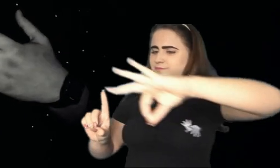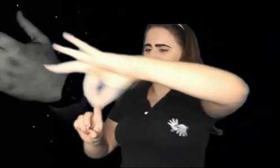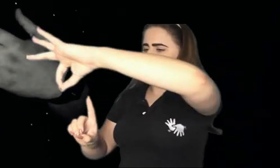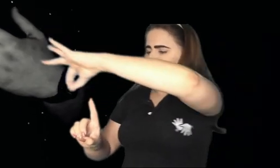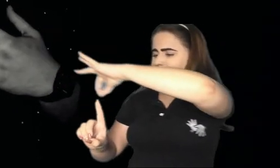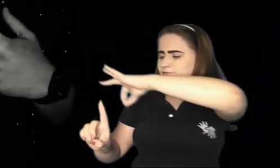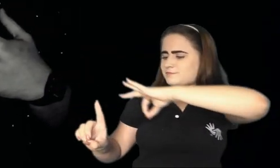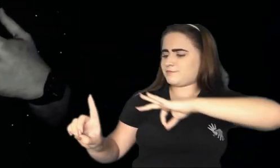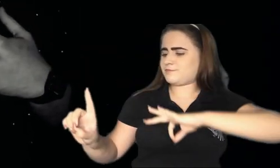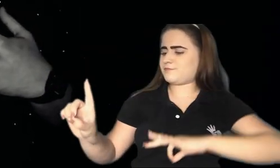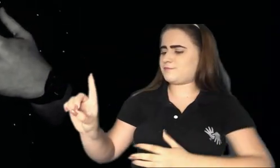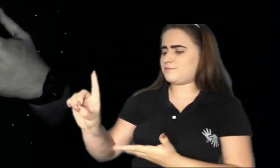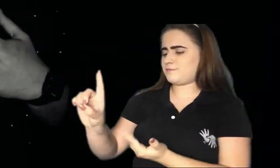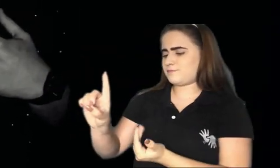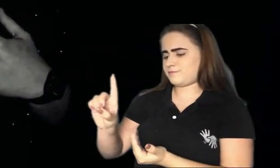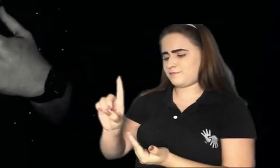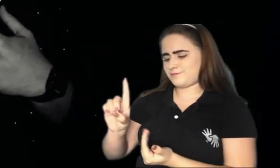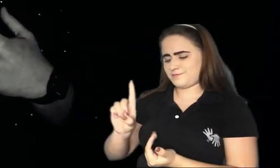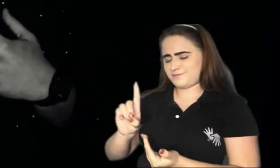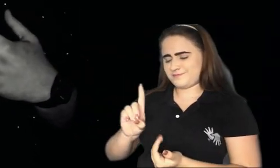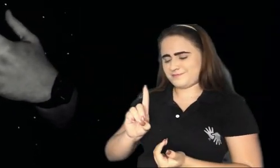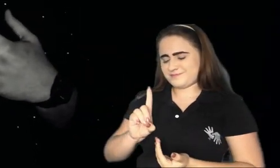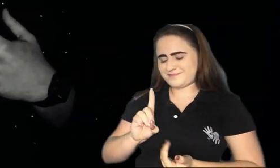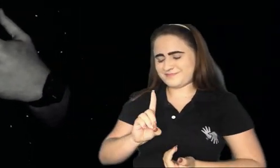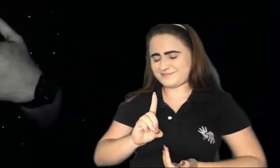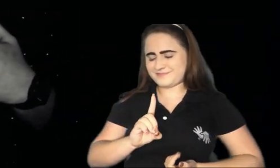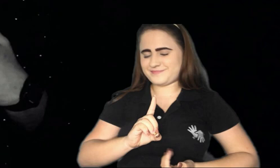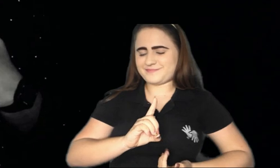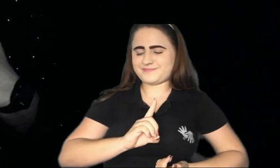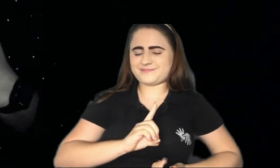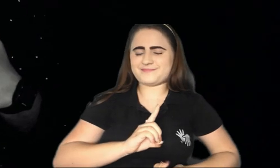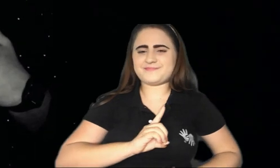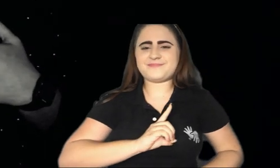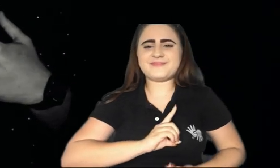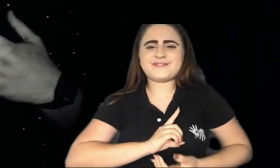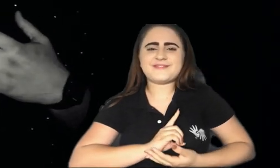Espírito vem, Espírito vem, Espírito Santo.